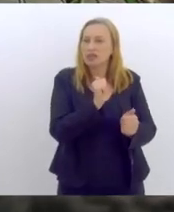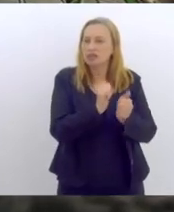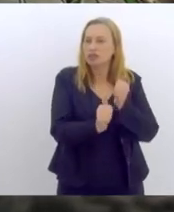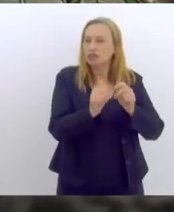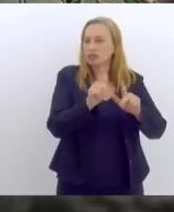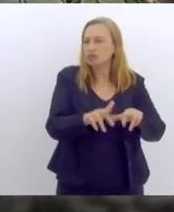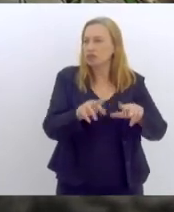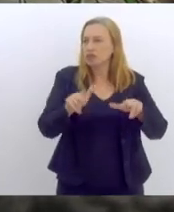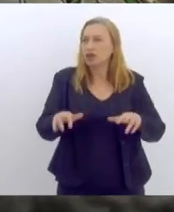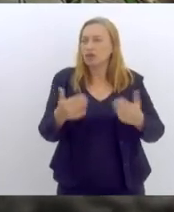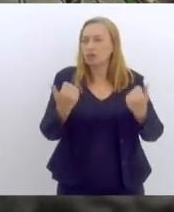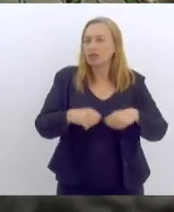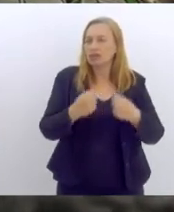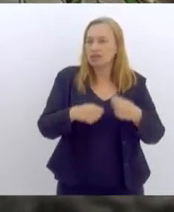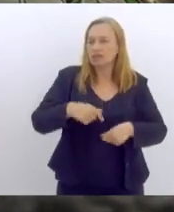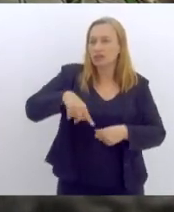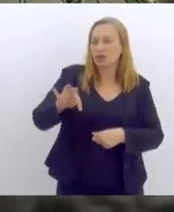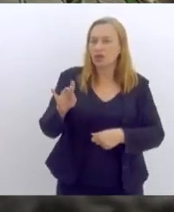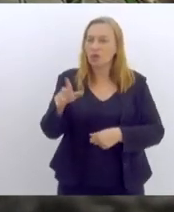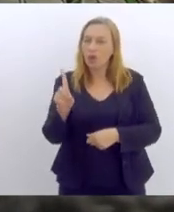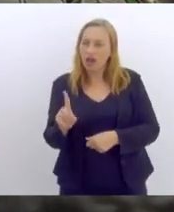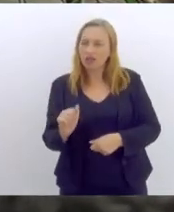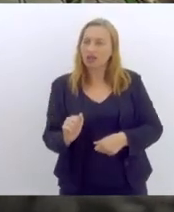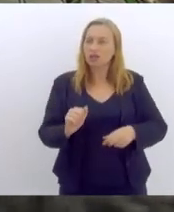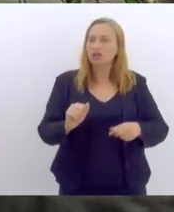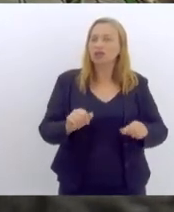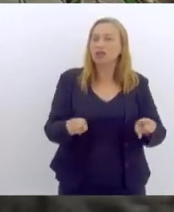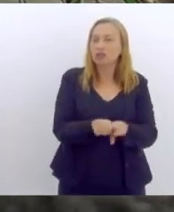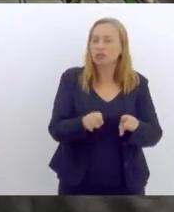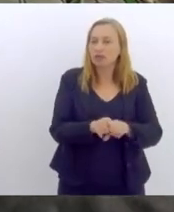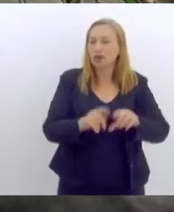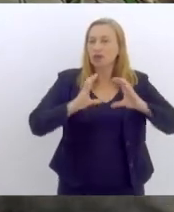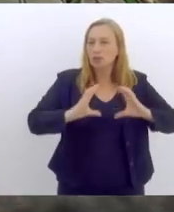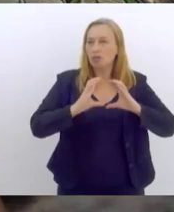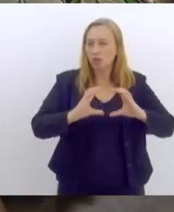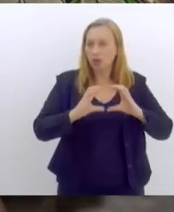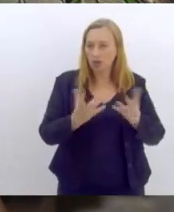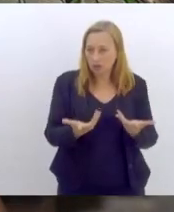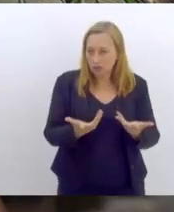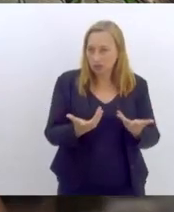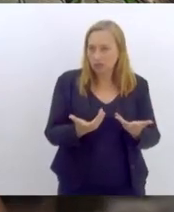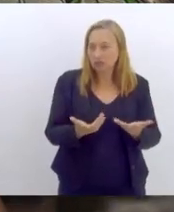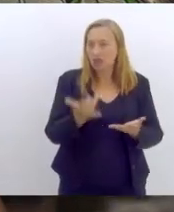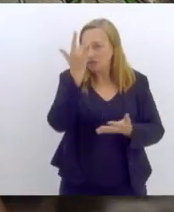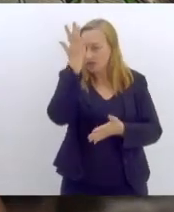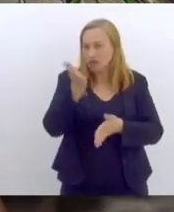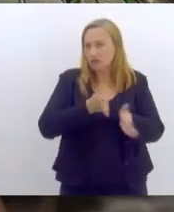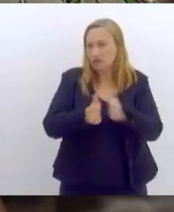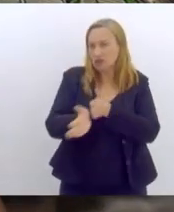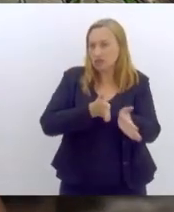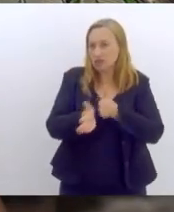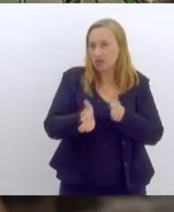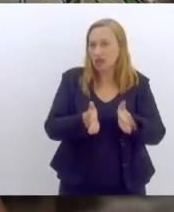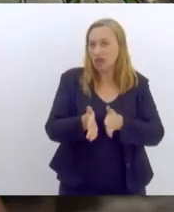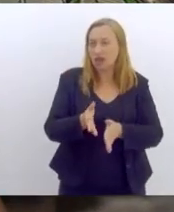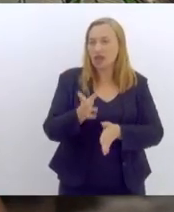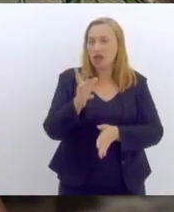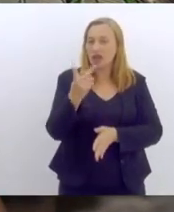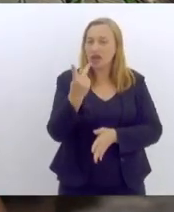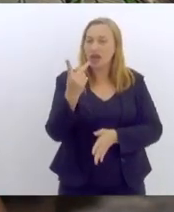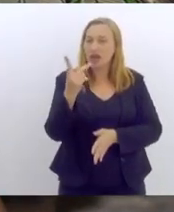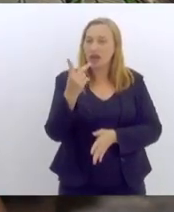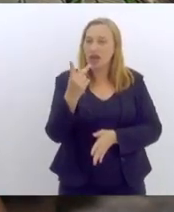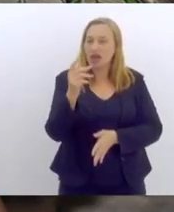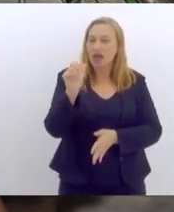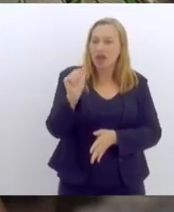quadra poliesportiva e uma bola, ou seja, baixo custo e fácil acesso, como handebol,